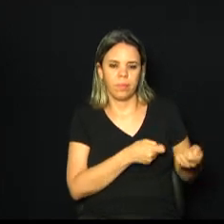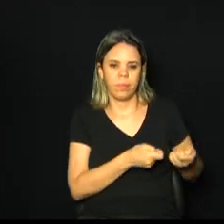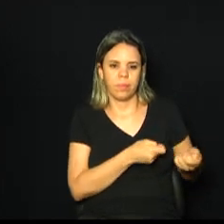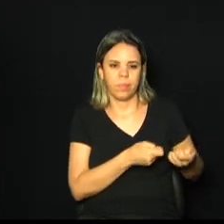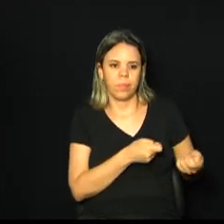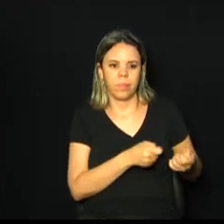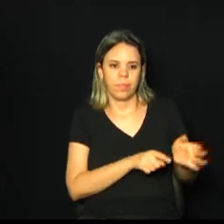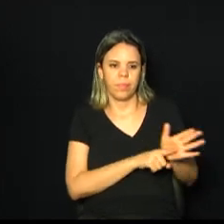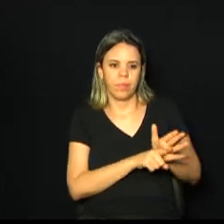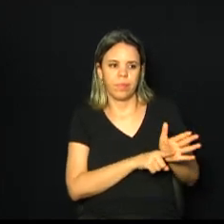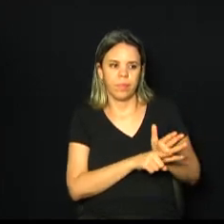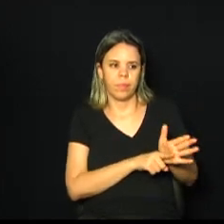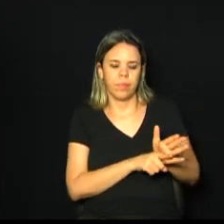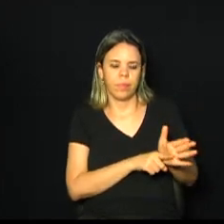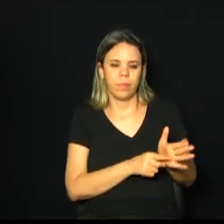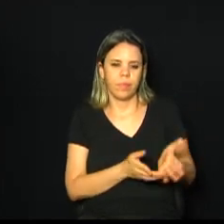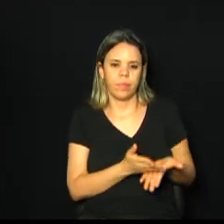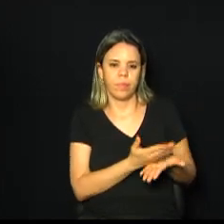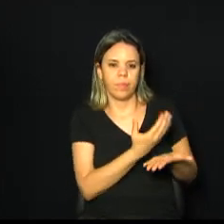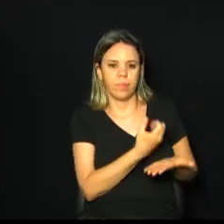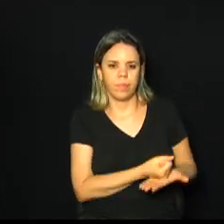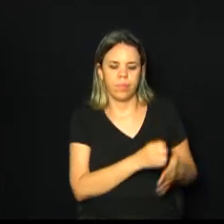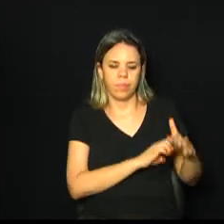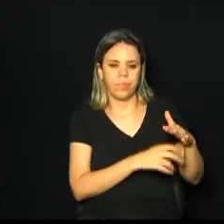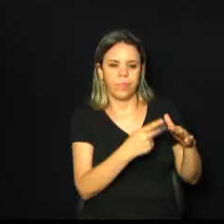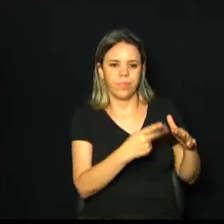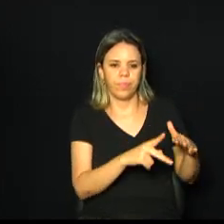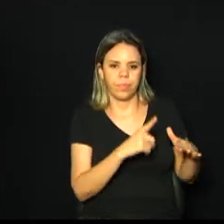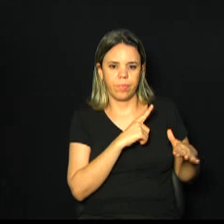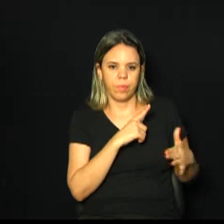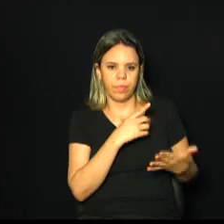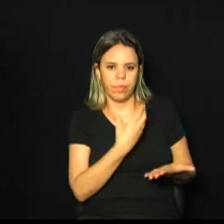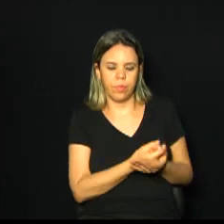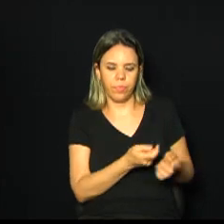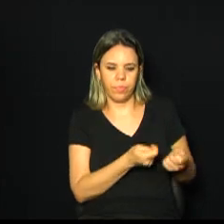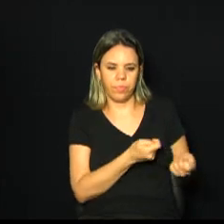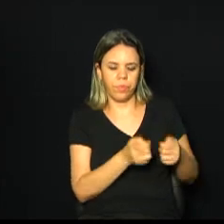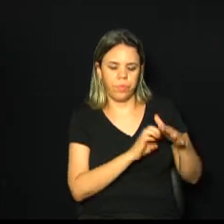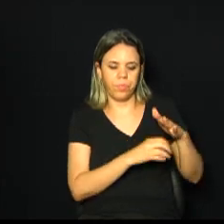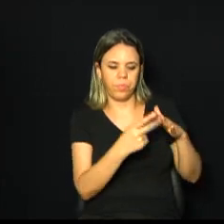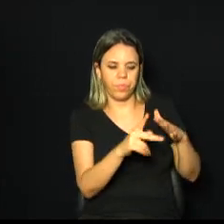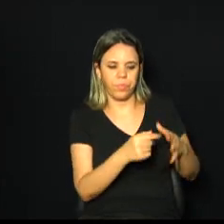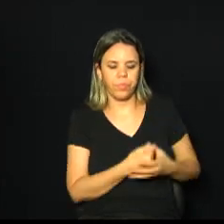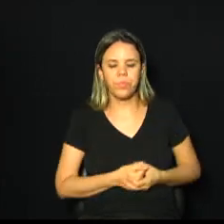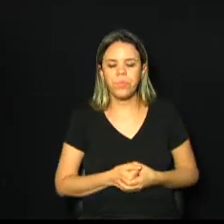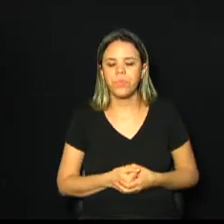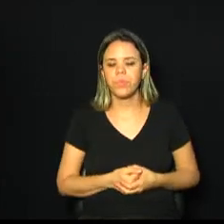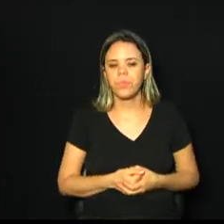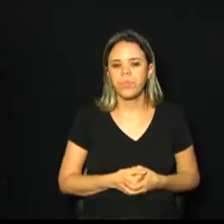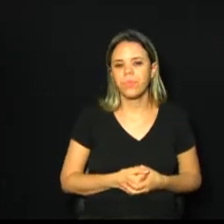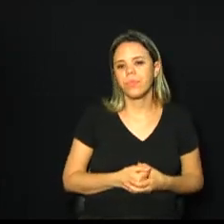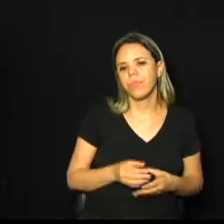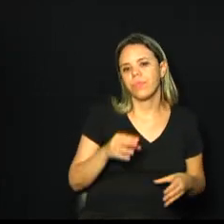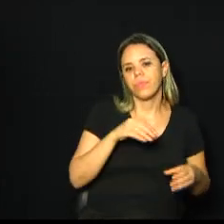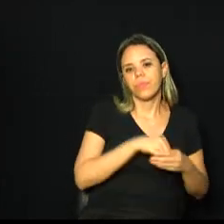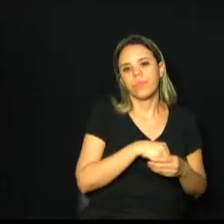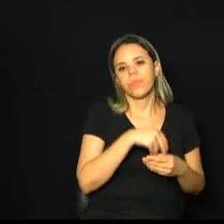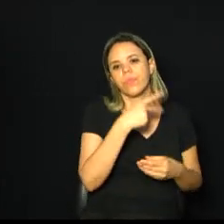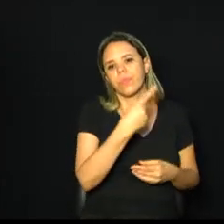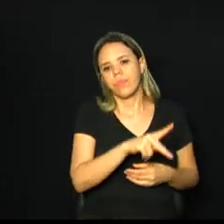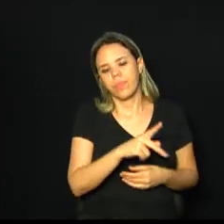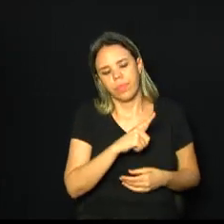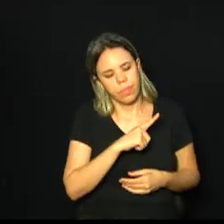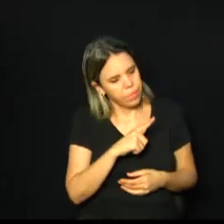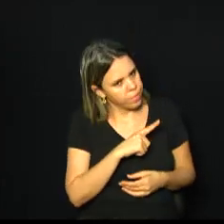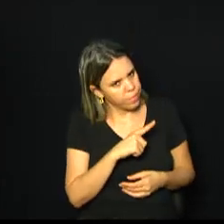dos dados. Tudo que você tem na tua empresa é controlado pela sua empresa. Mas lá dentro vai ter